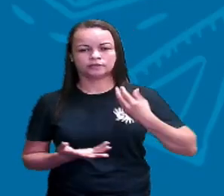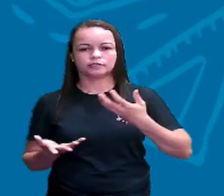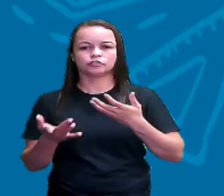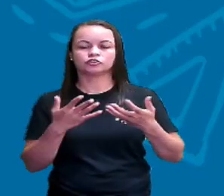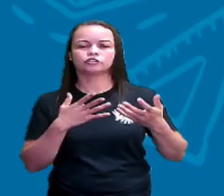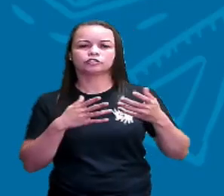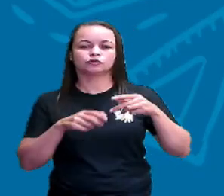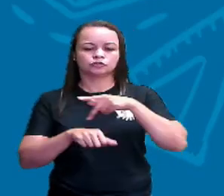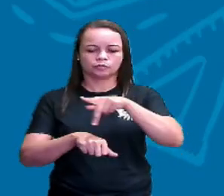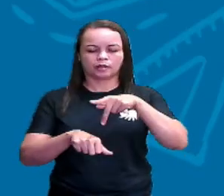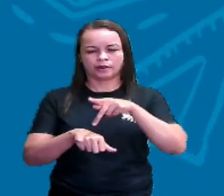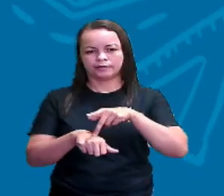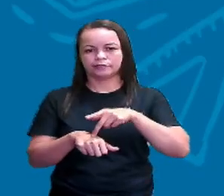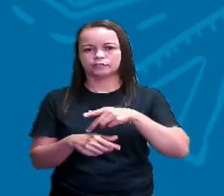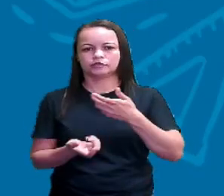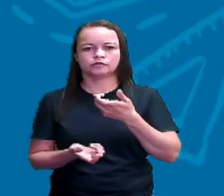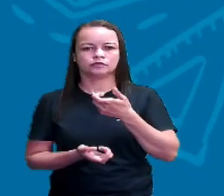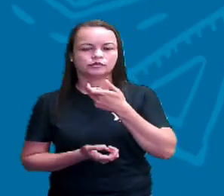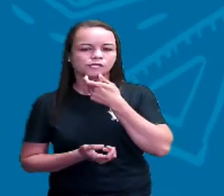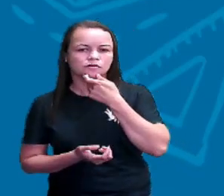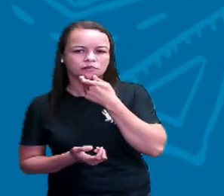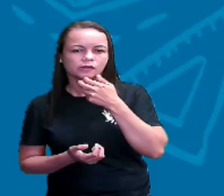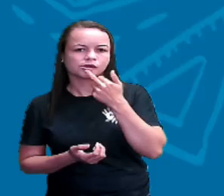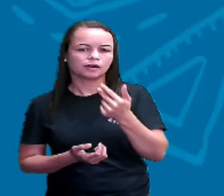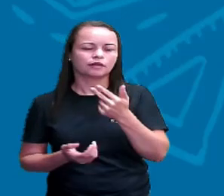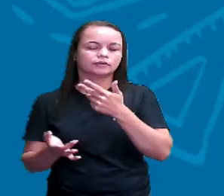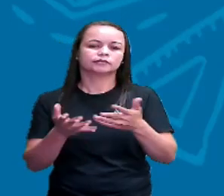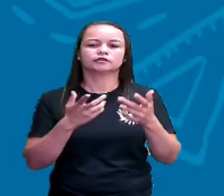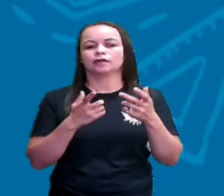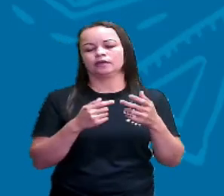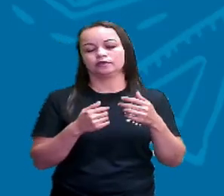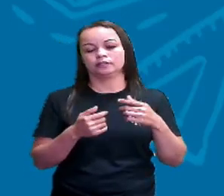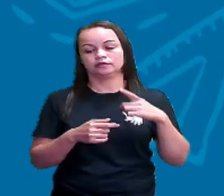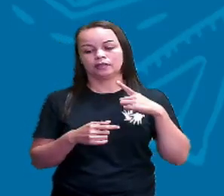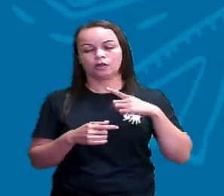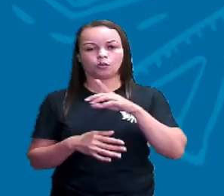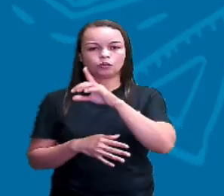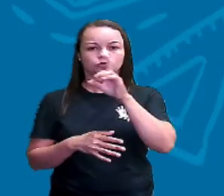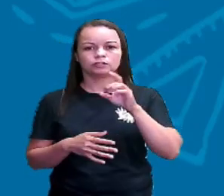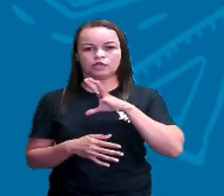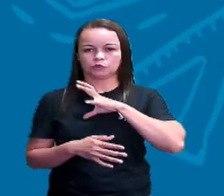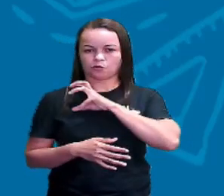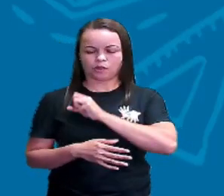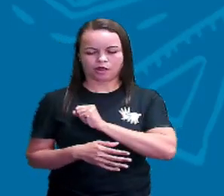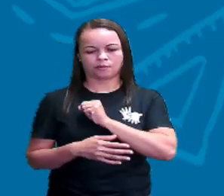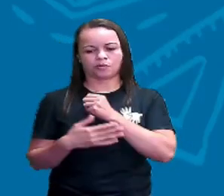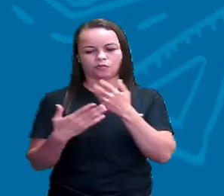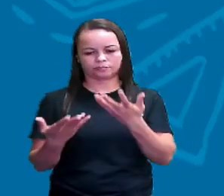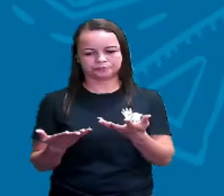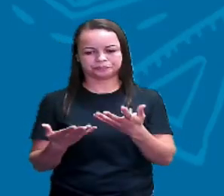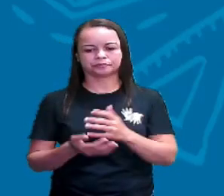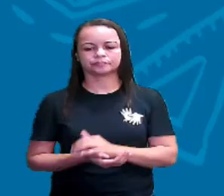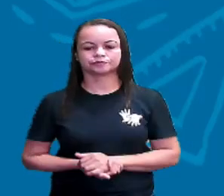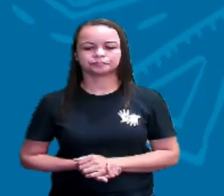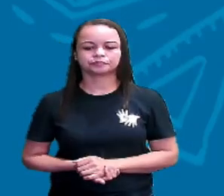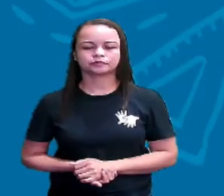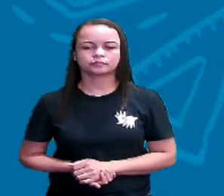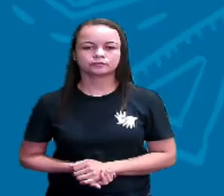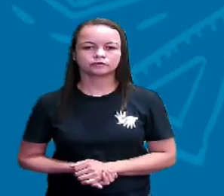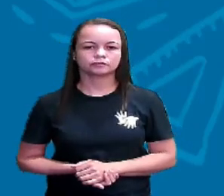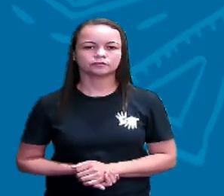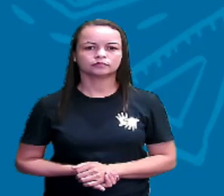né, que é o Valentine's Day, e aí a gente tem para o espanhol o dia de São Valentim, que se comemora o dia do